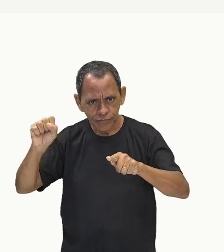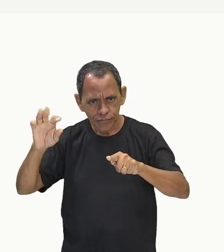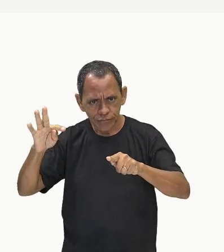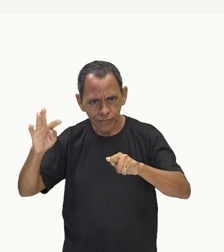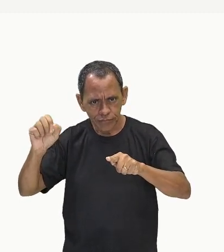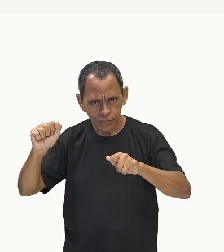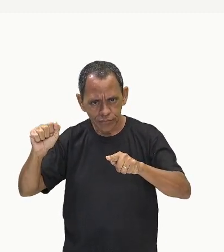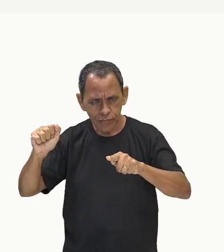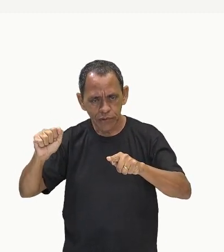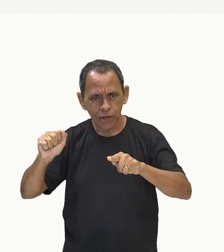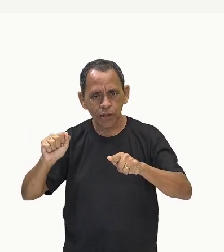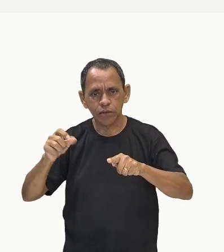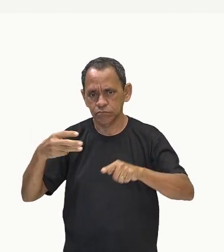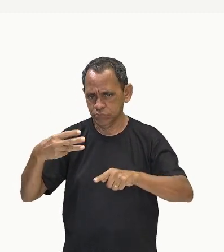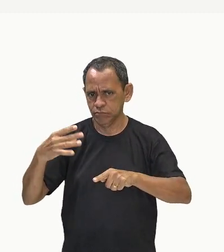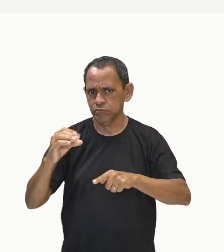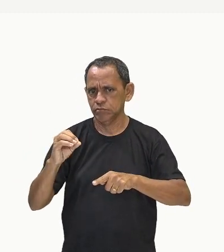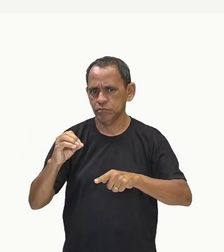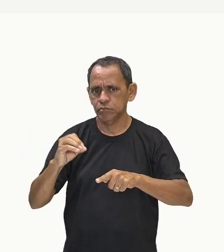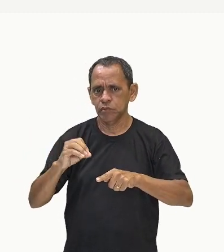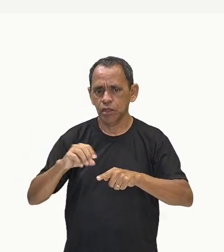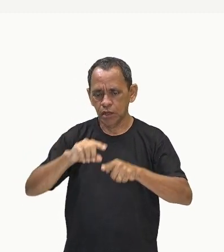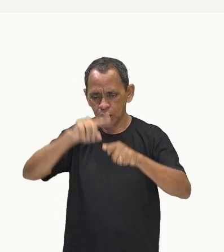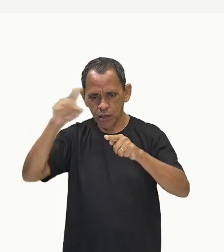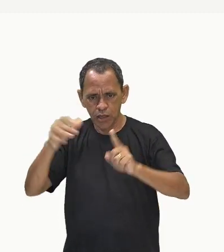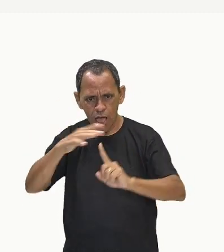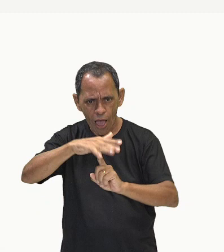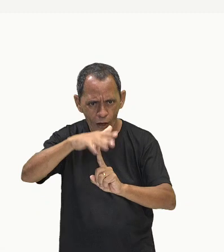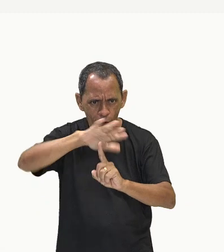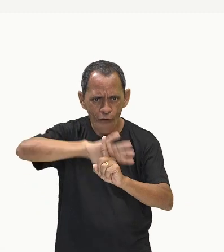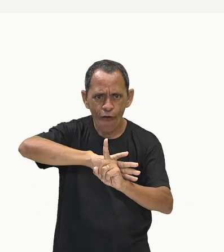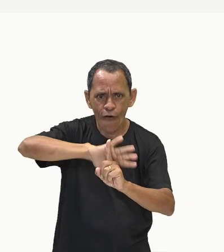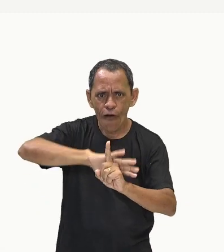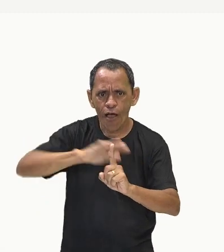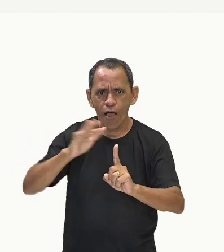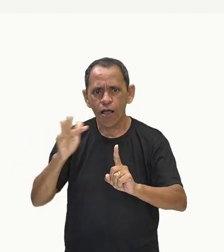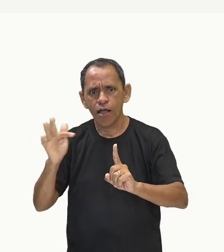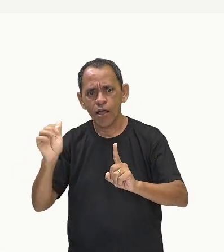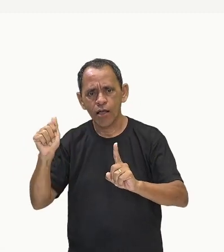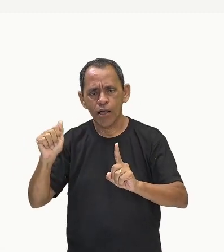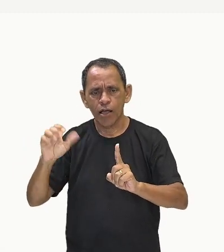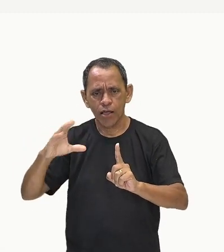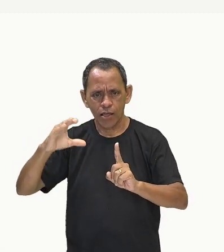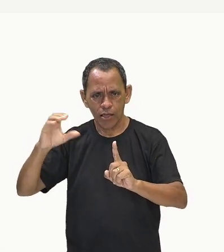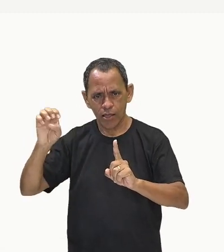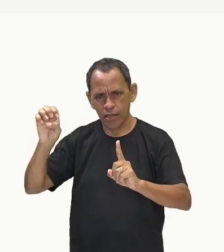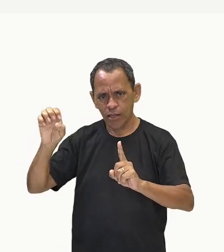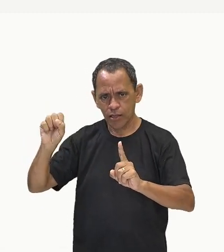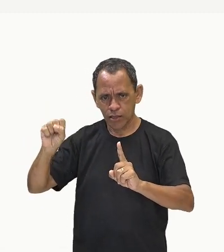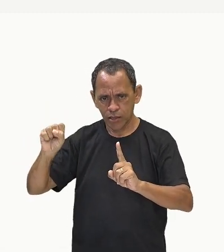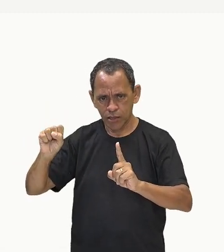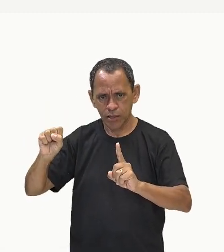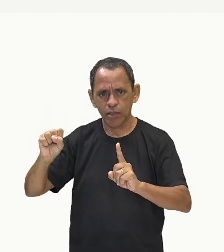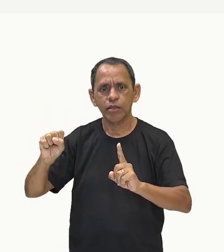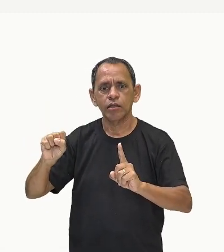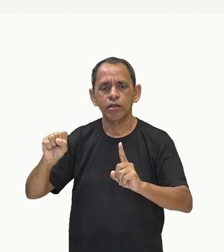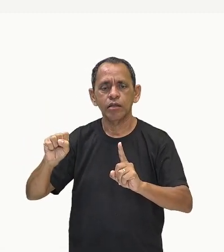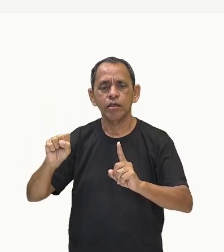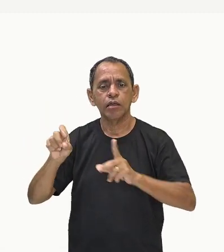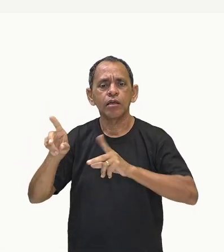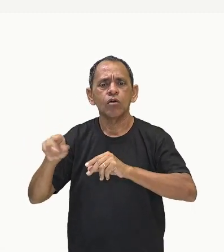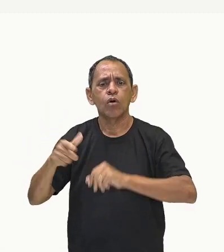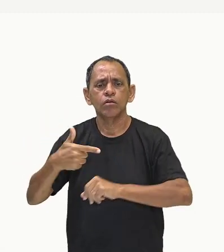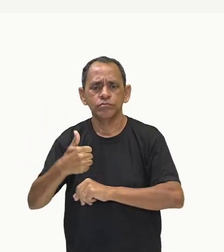a 30 e o número de faces é igual a 12, correto? Então